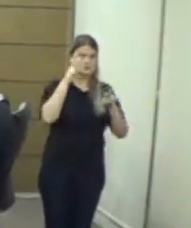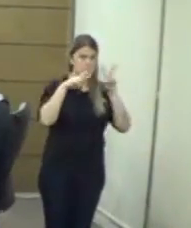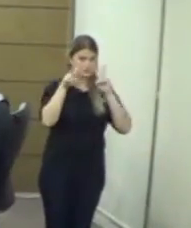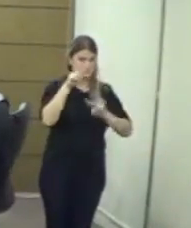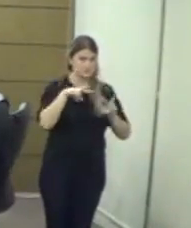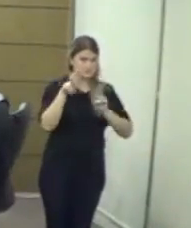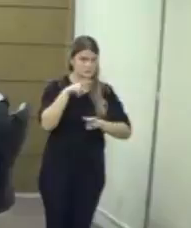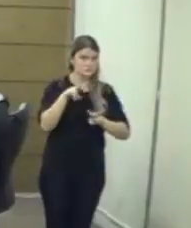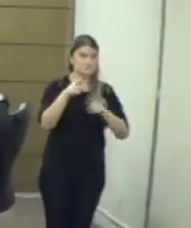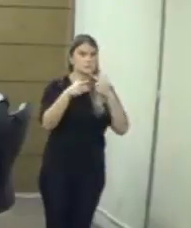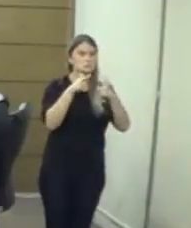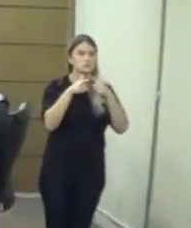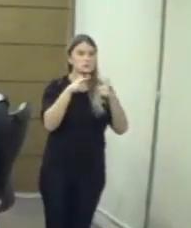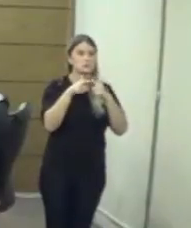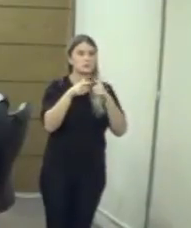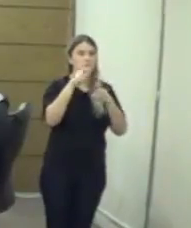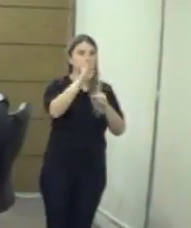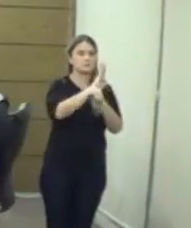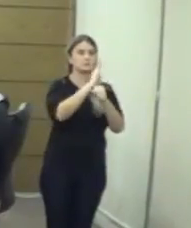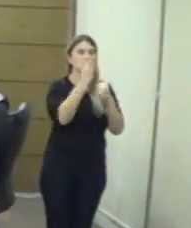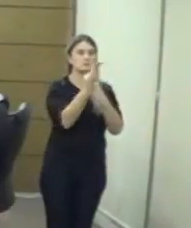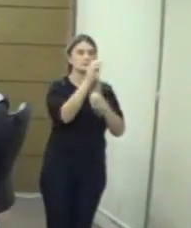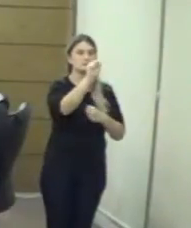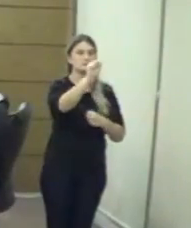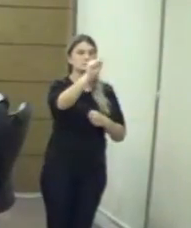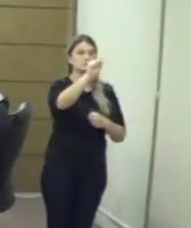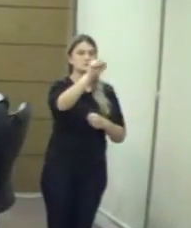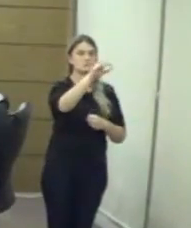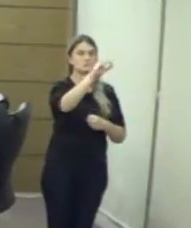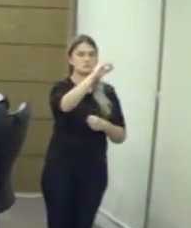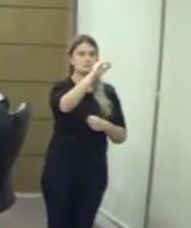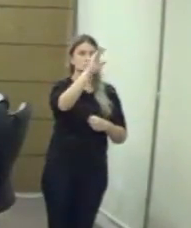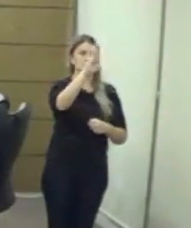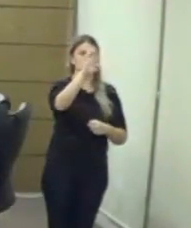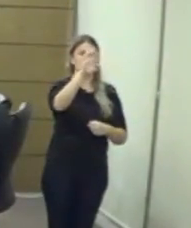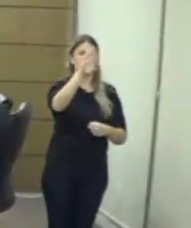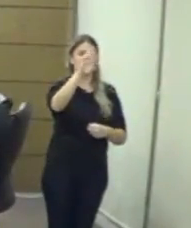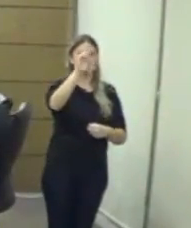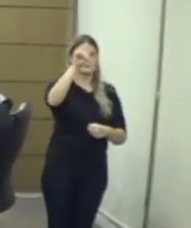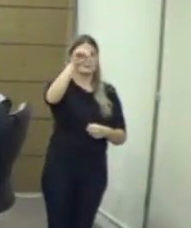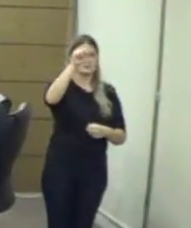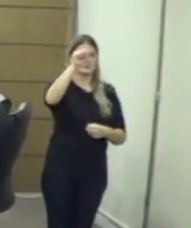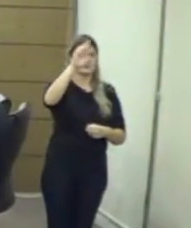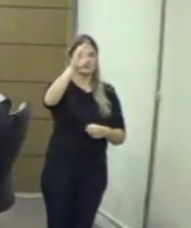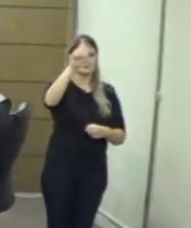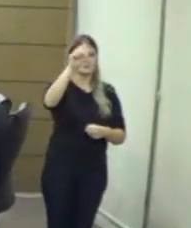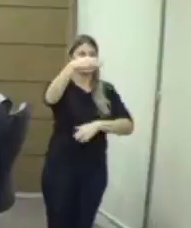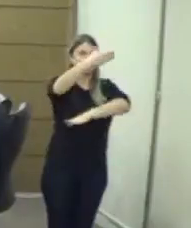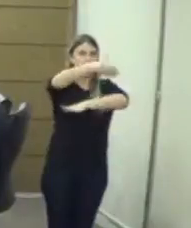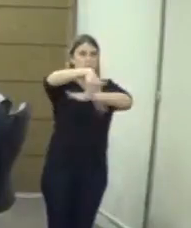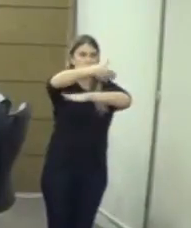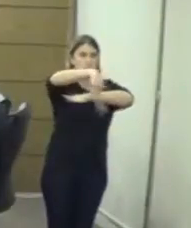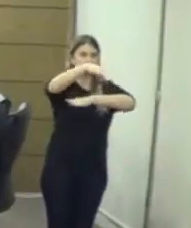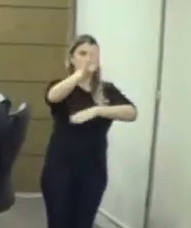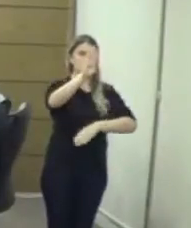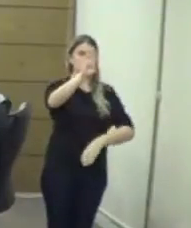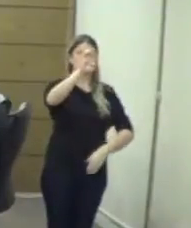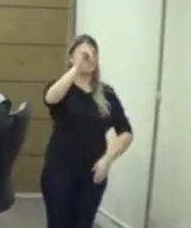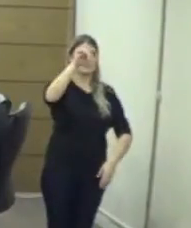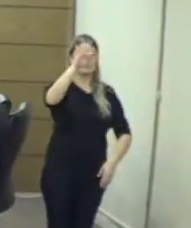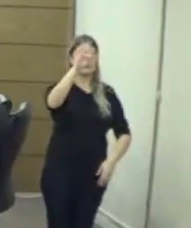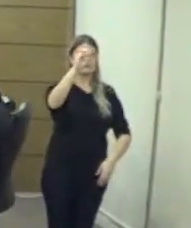esse problema do são bernardo que é grave mas foi ver dentro é assim que não têm até hoje tratamento o o